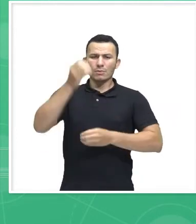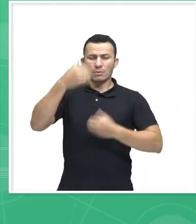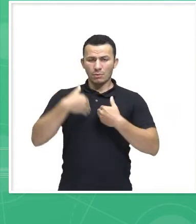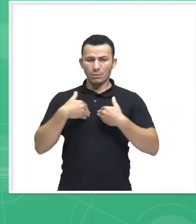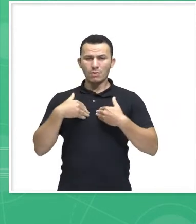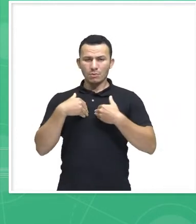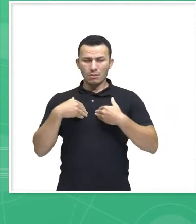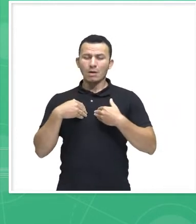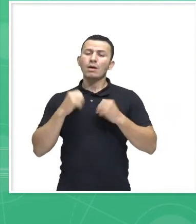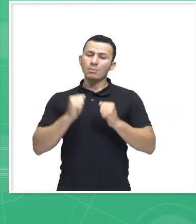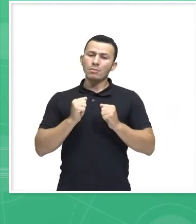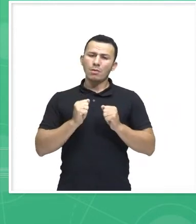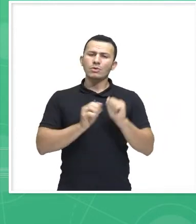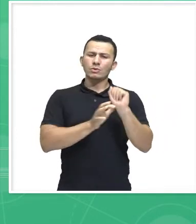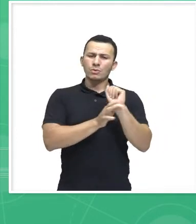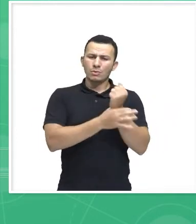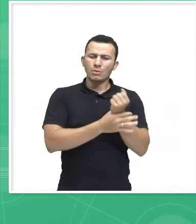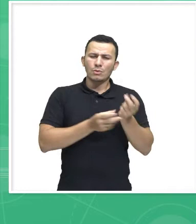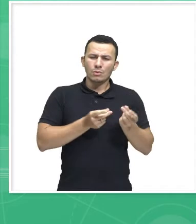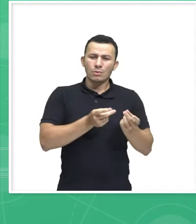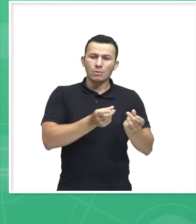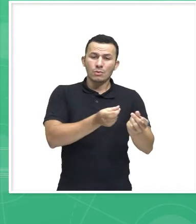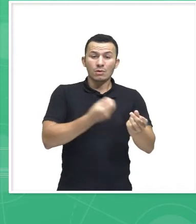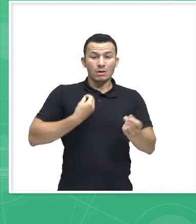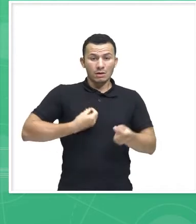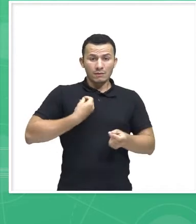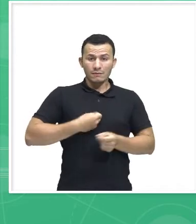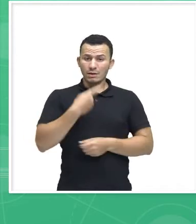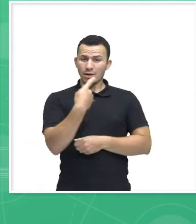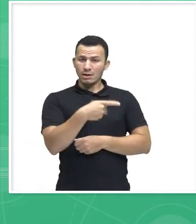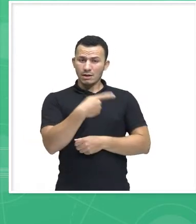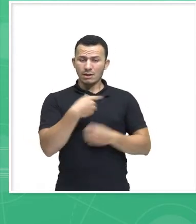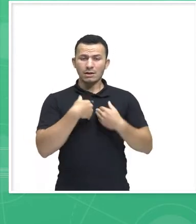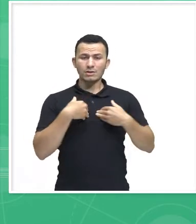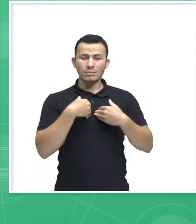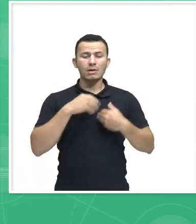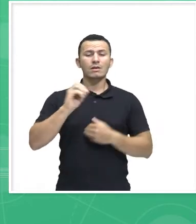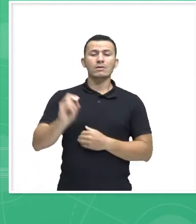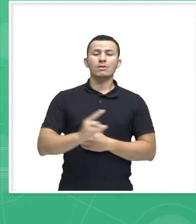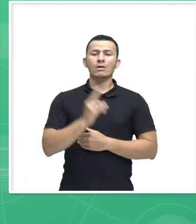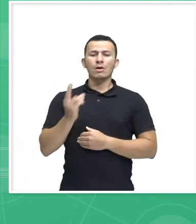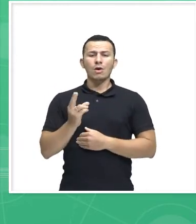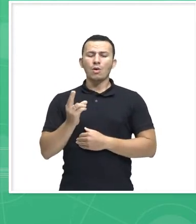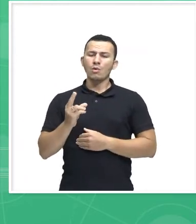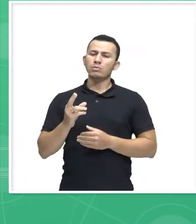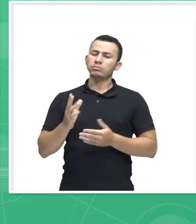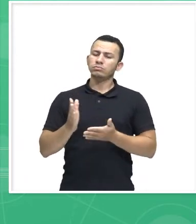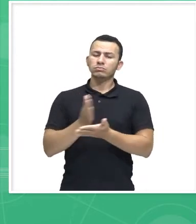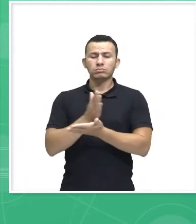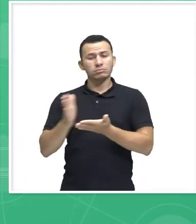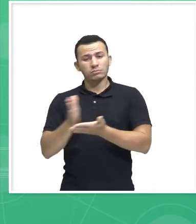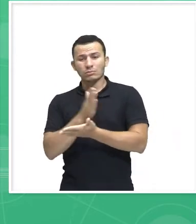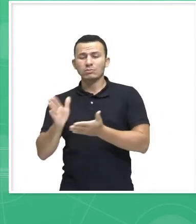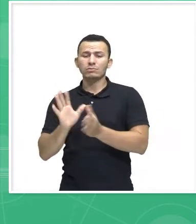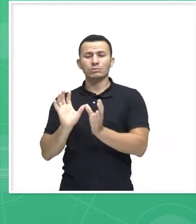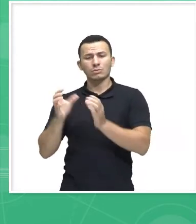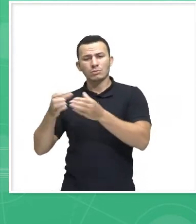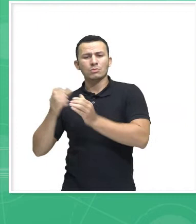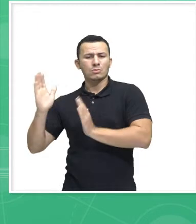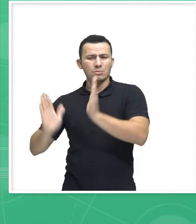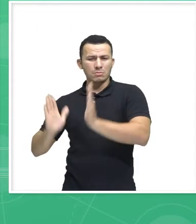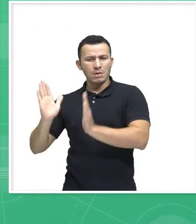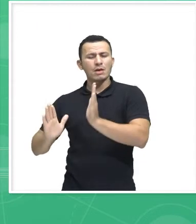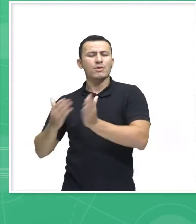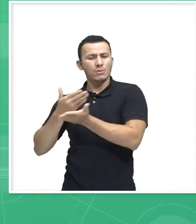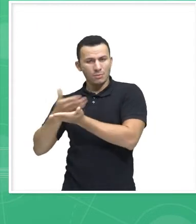estar permanente na durante todo o período de vida daquele animal ou então Em algum momento de sua vida como aquele período